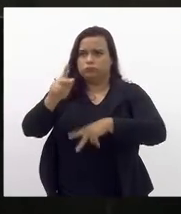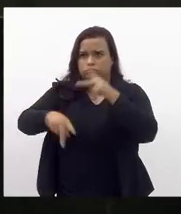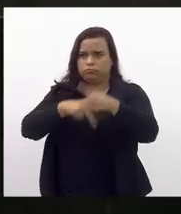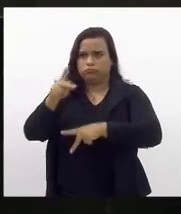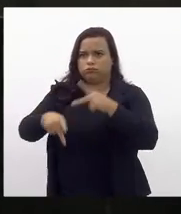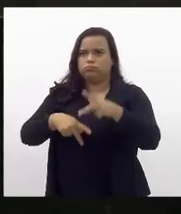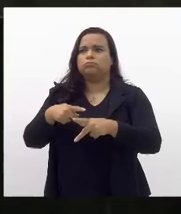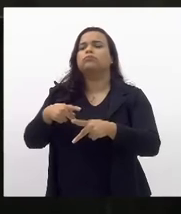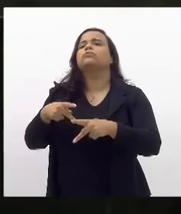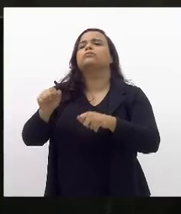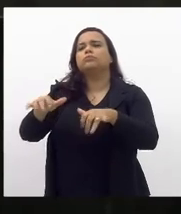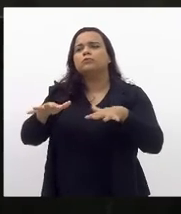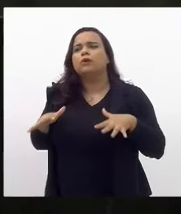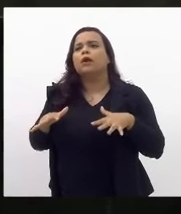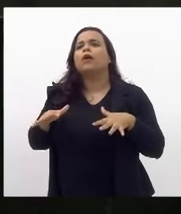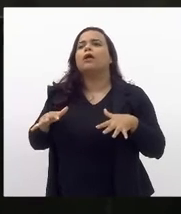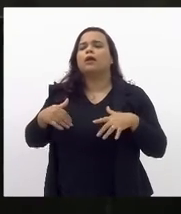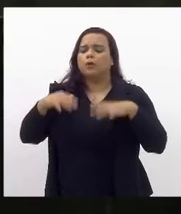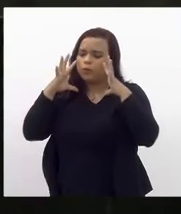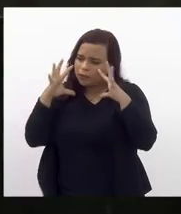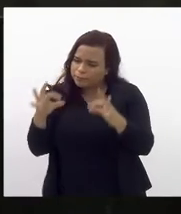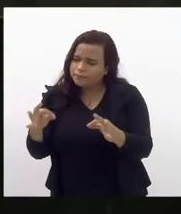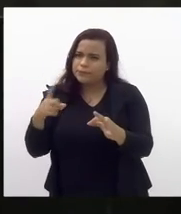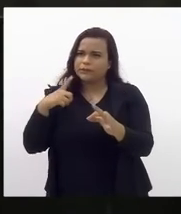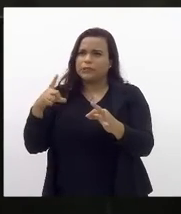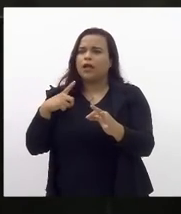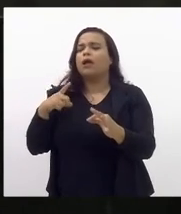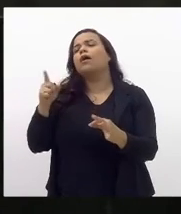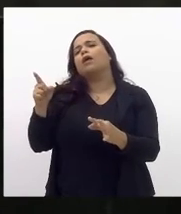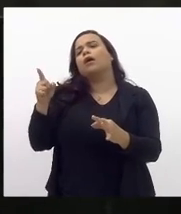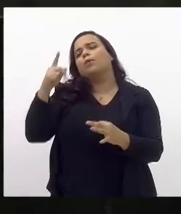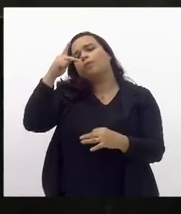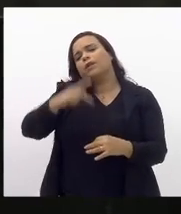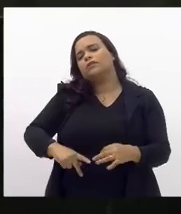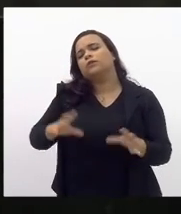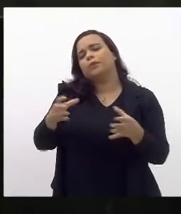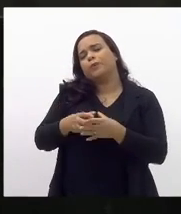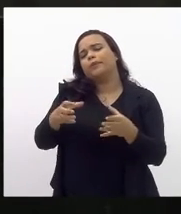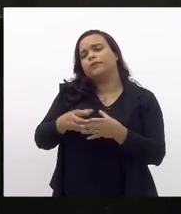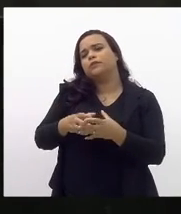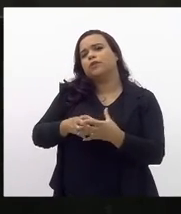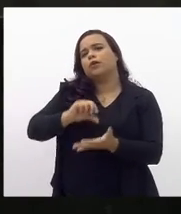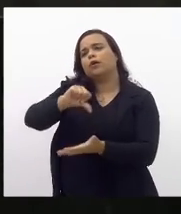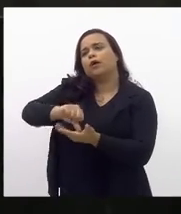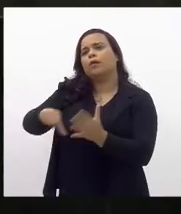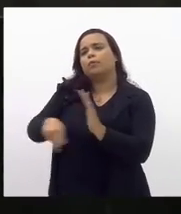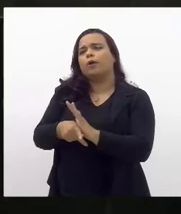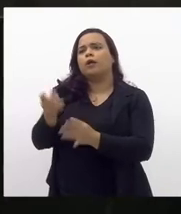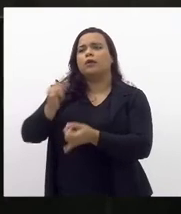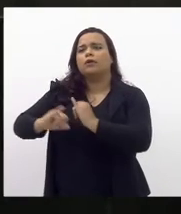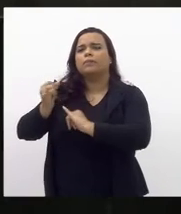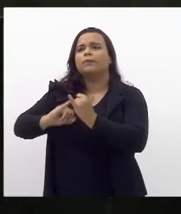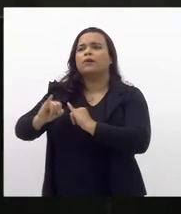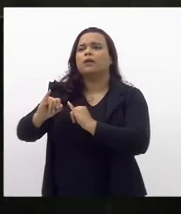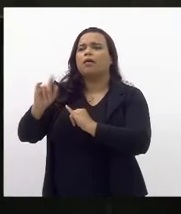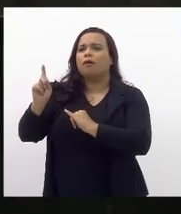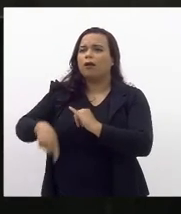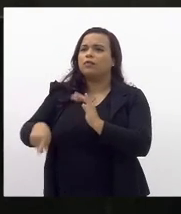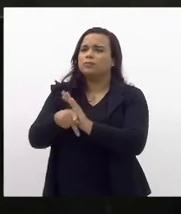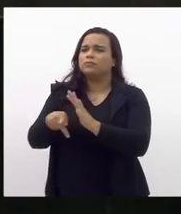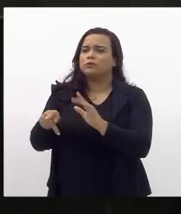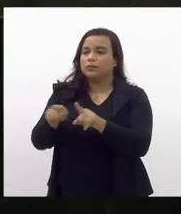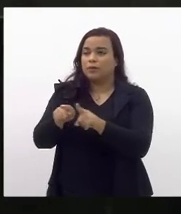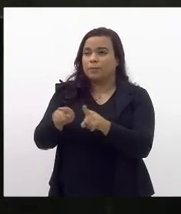a atenção, além desses que eu estou trazendo. Por exemplo, o presidente do Conselho Regional de Química, que é também reitor do